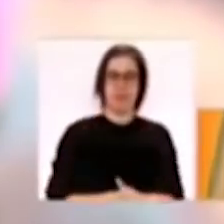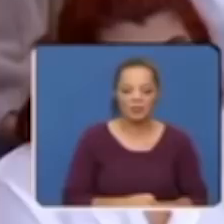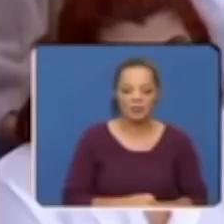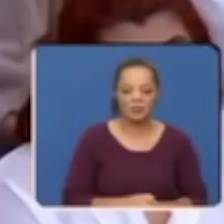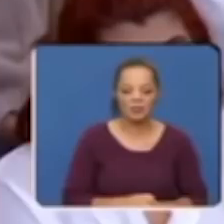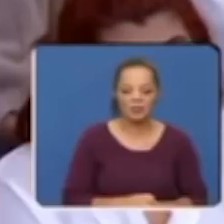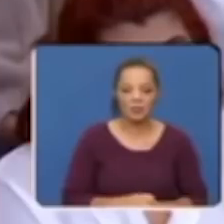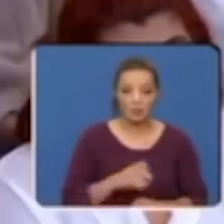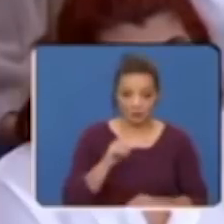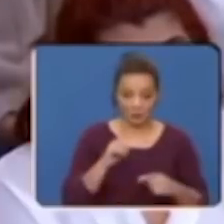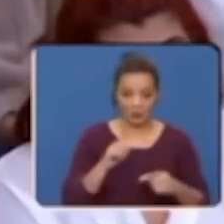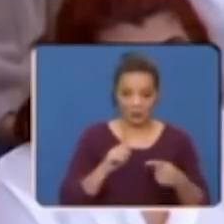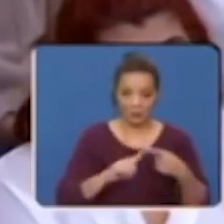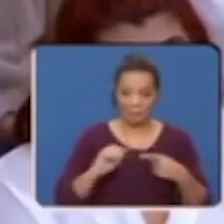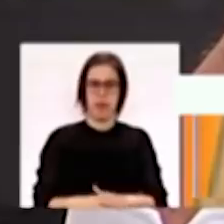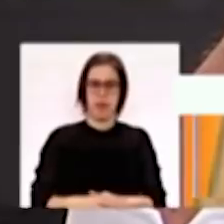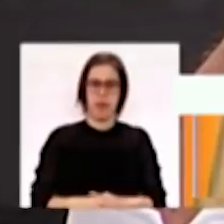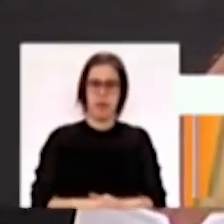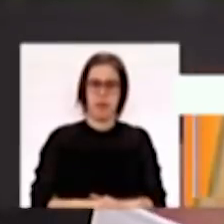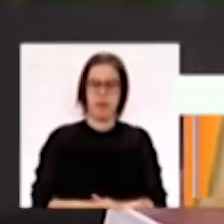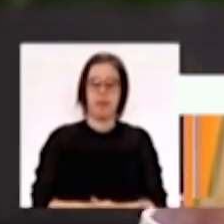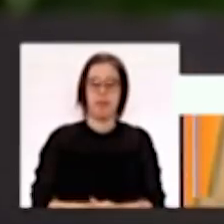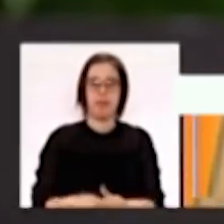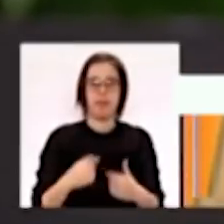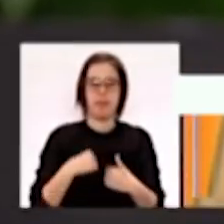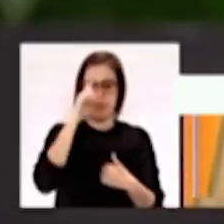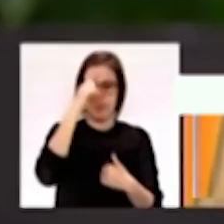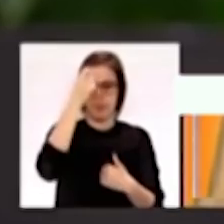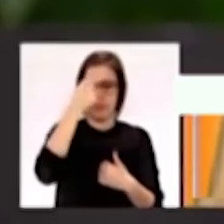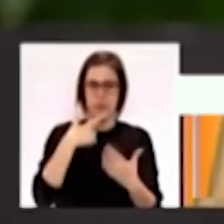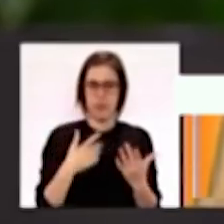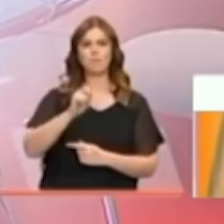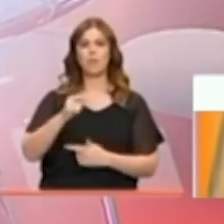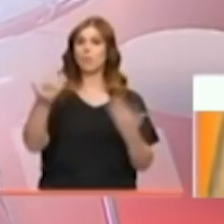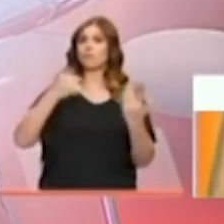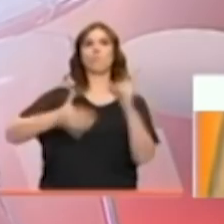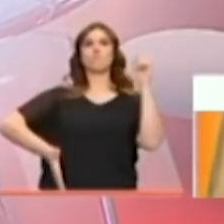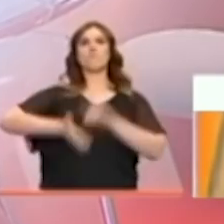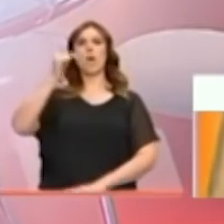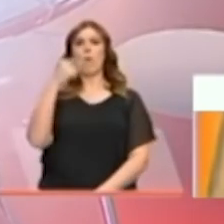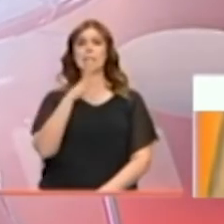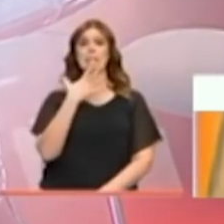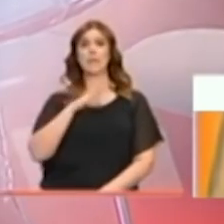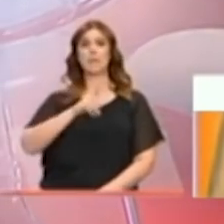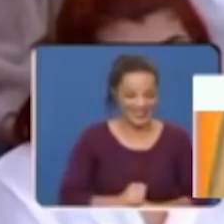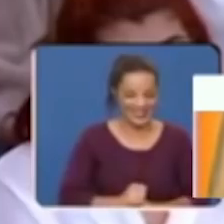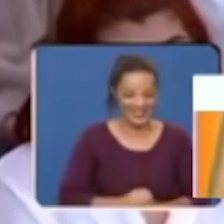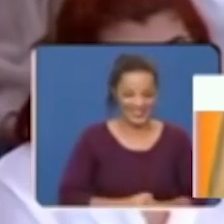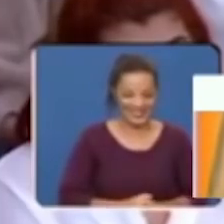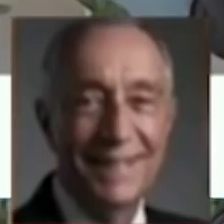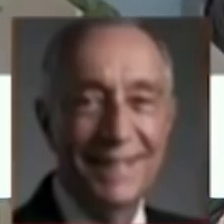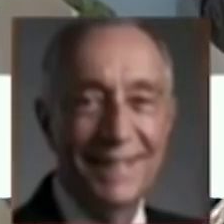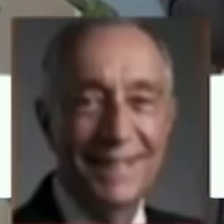uma reunião que tinha para ver o seu programa. Interrompi aqui uma reunião que tinha. Ganhou 5 mil euros,